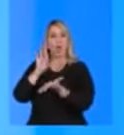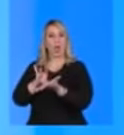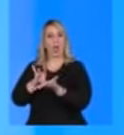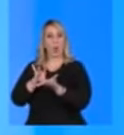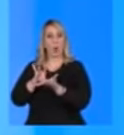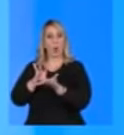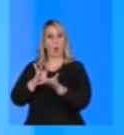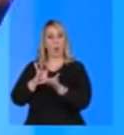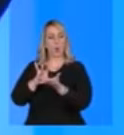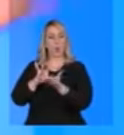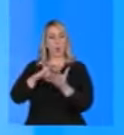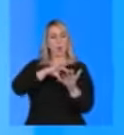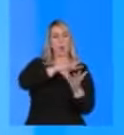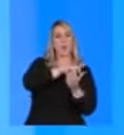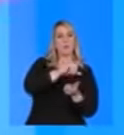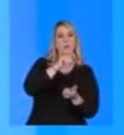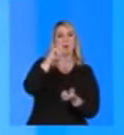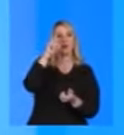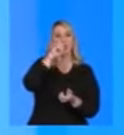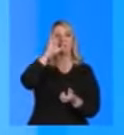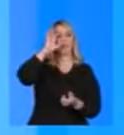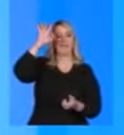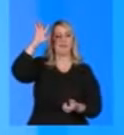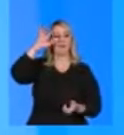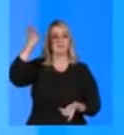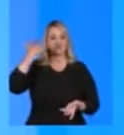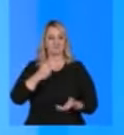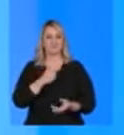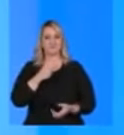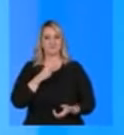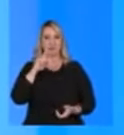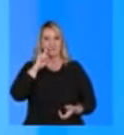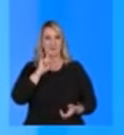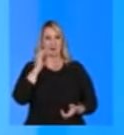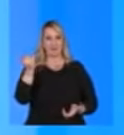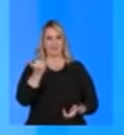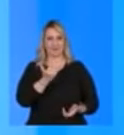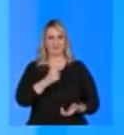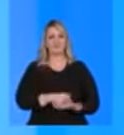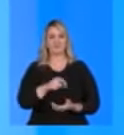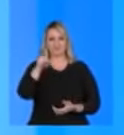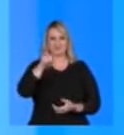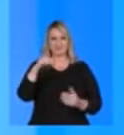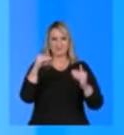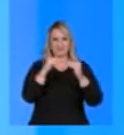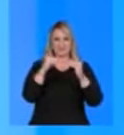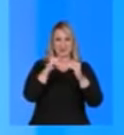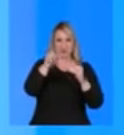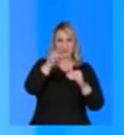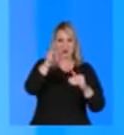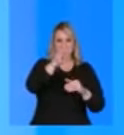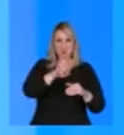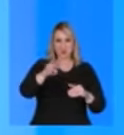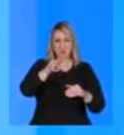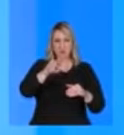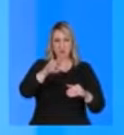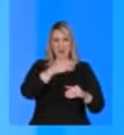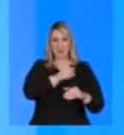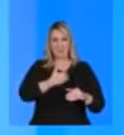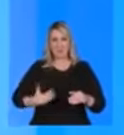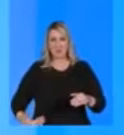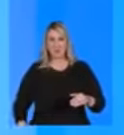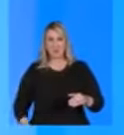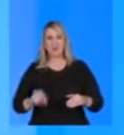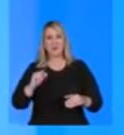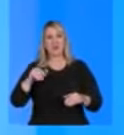irreal aliás tem alguma coisa que Todos nós concordamos aqui eu tenho certeza que você usuário do serviço público também é